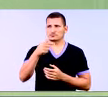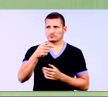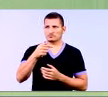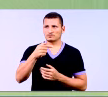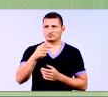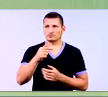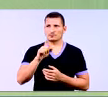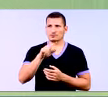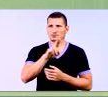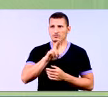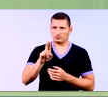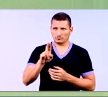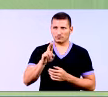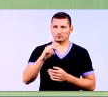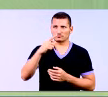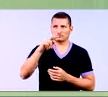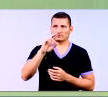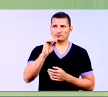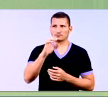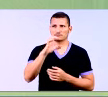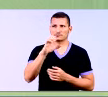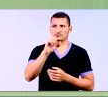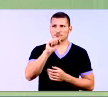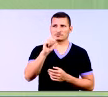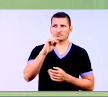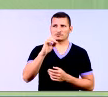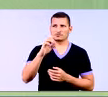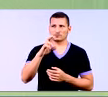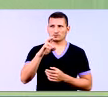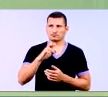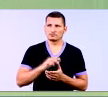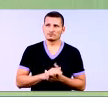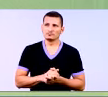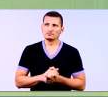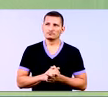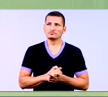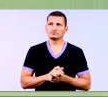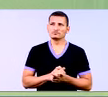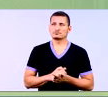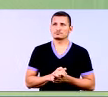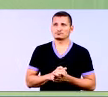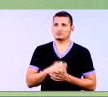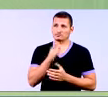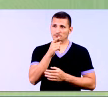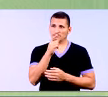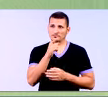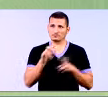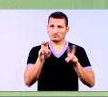aqui, o nome do processador, então quanta informação tem, ó. Ele chama o computador de PC, tudo isso que ele vem aqui,